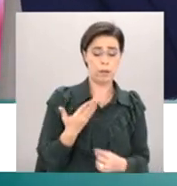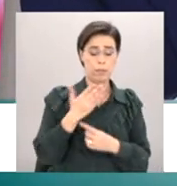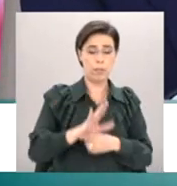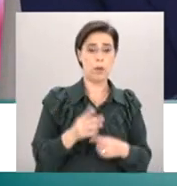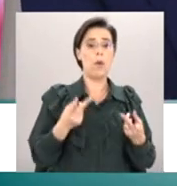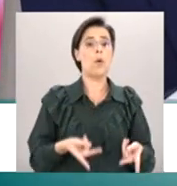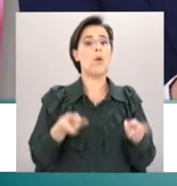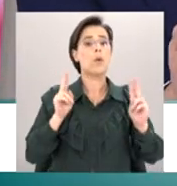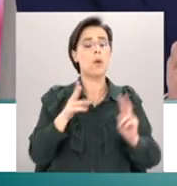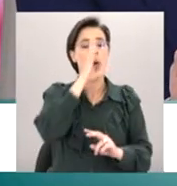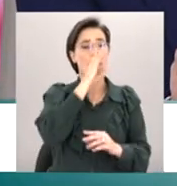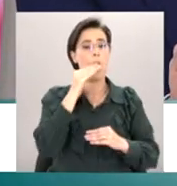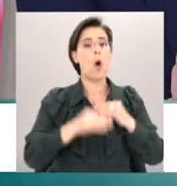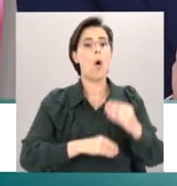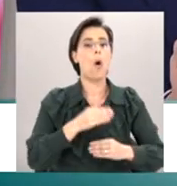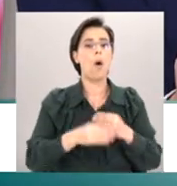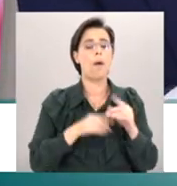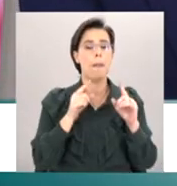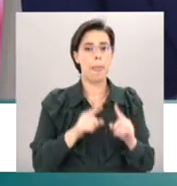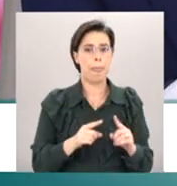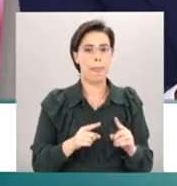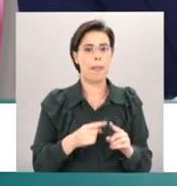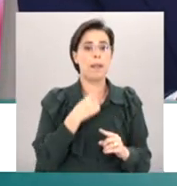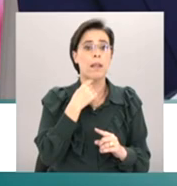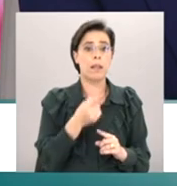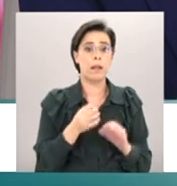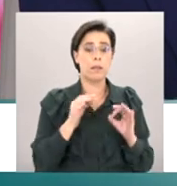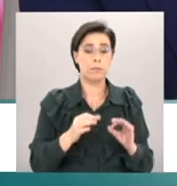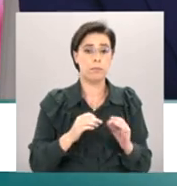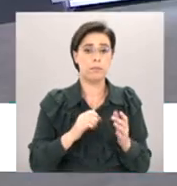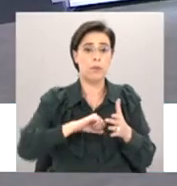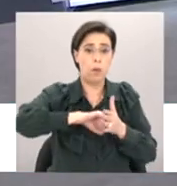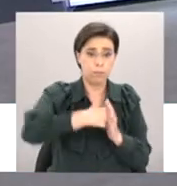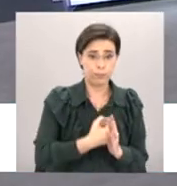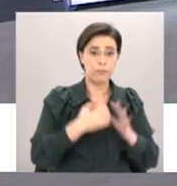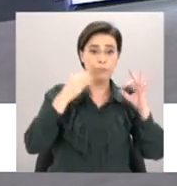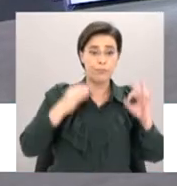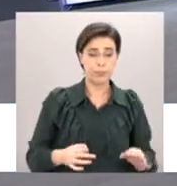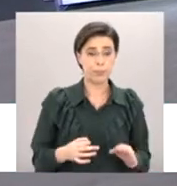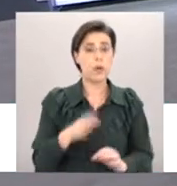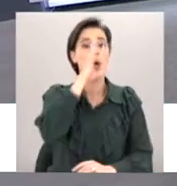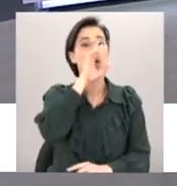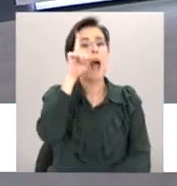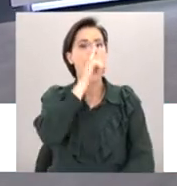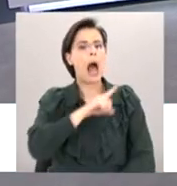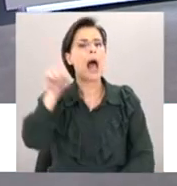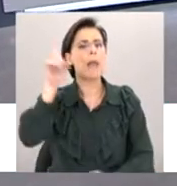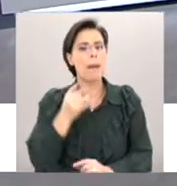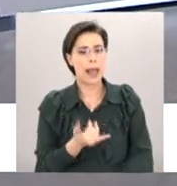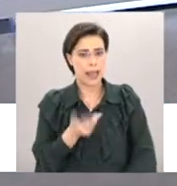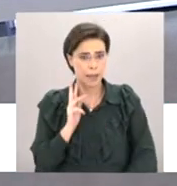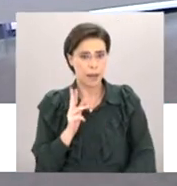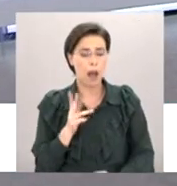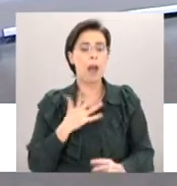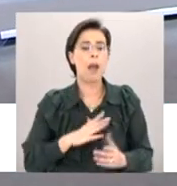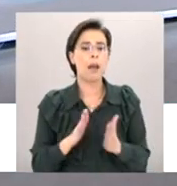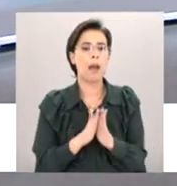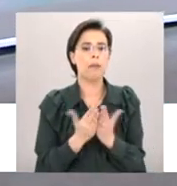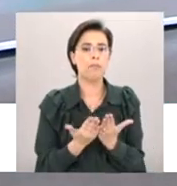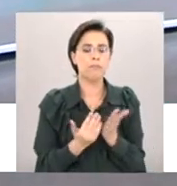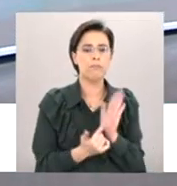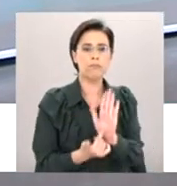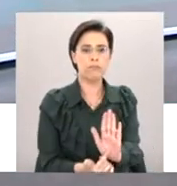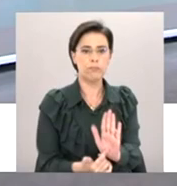exemplo os liberais estão no governo da Holanda e decretaram confinamento os liberais estão no governo da Alemanha e querem passaporte